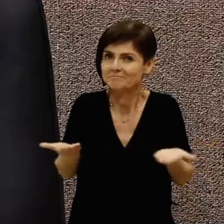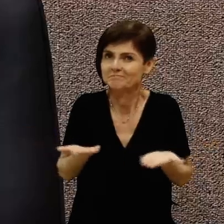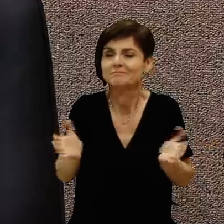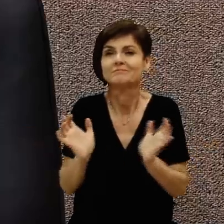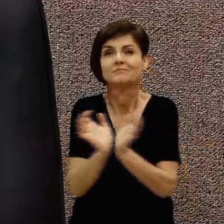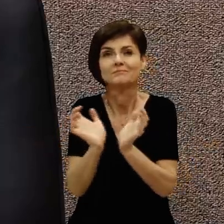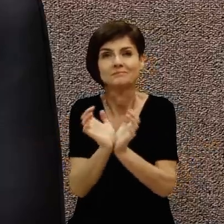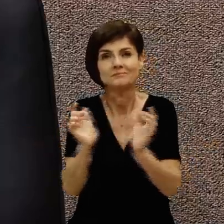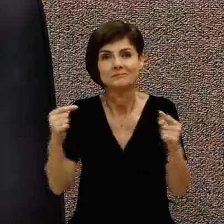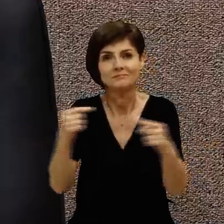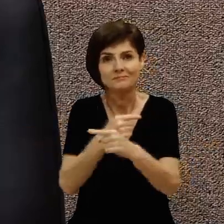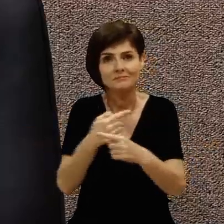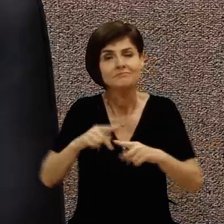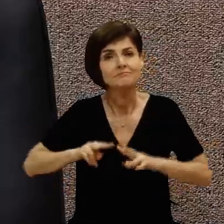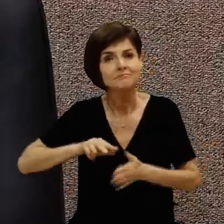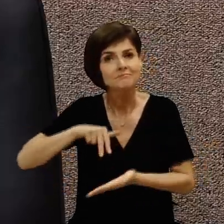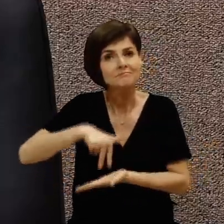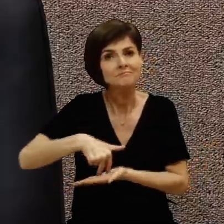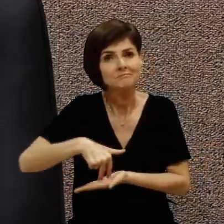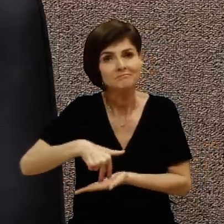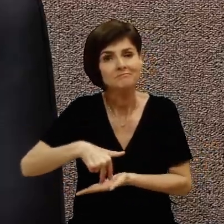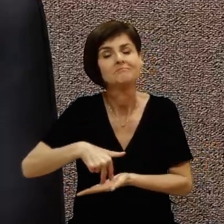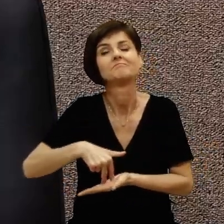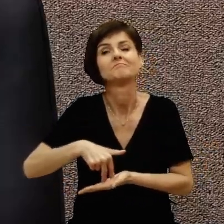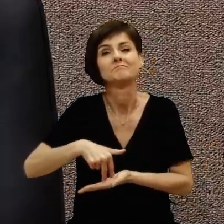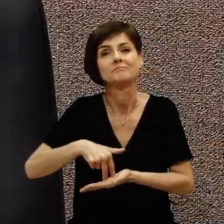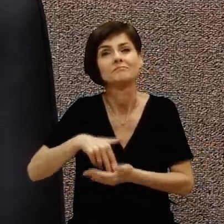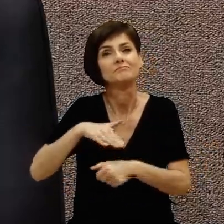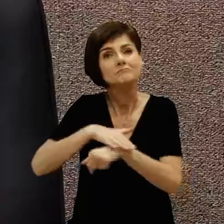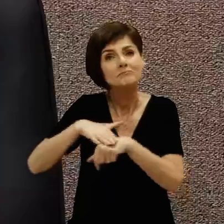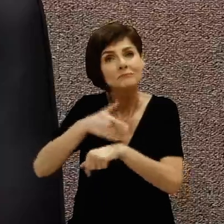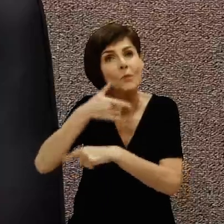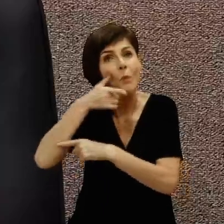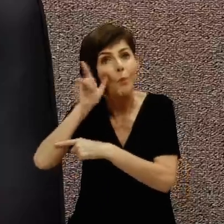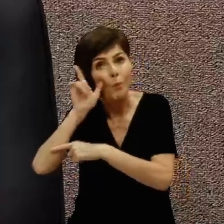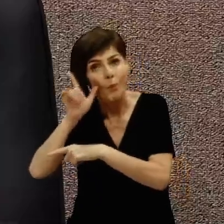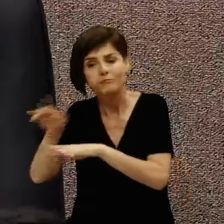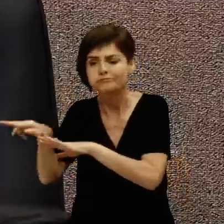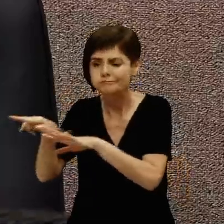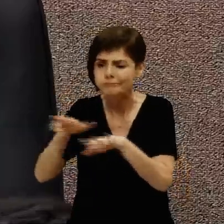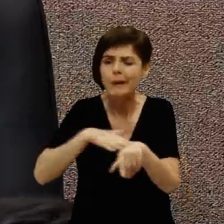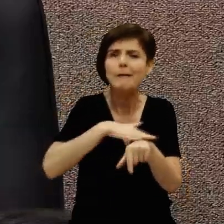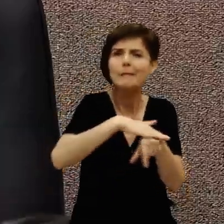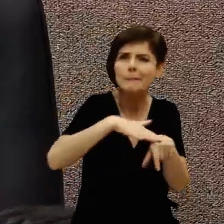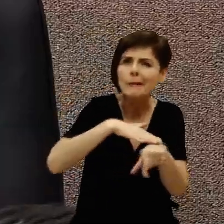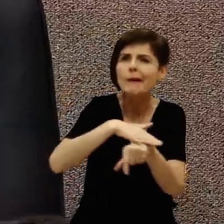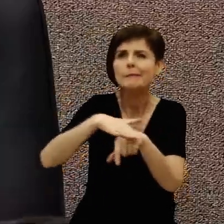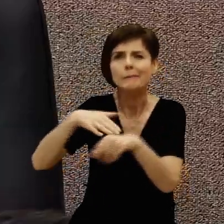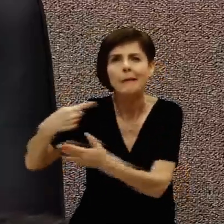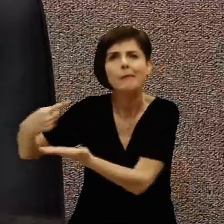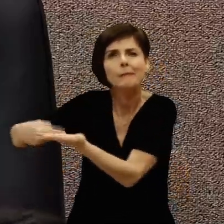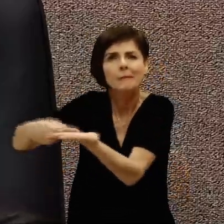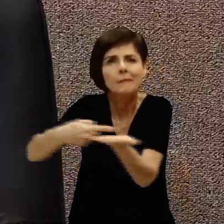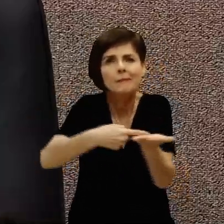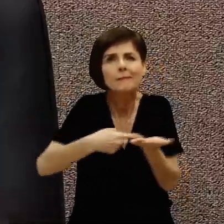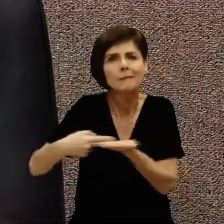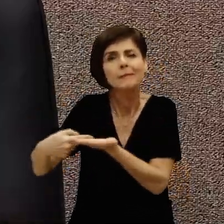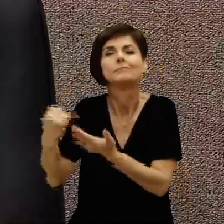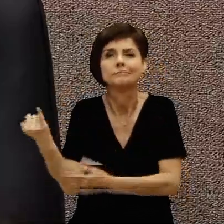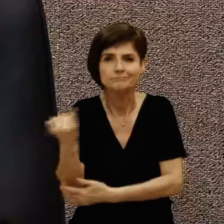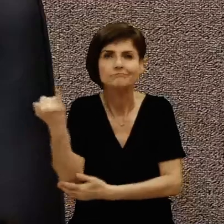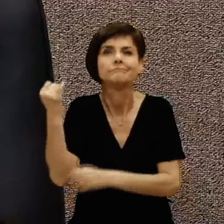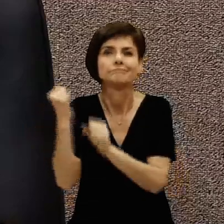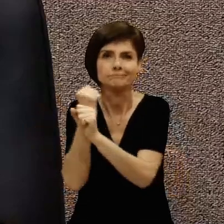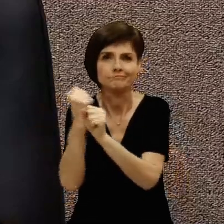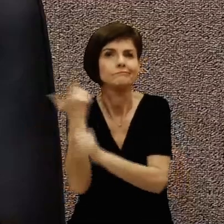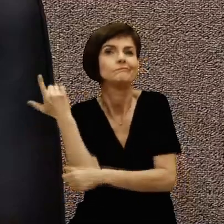pela atitude que tiveram de conversação desde ontem, desde a semana, falando, vamos conversar, e essa construção